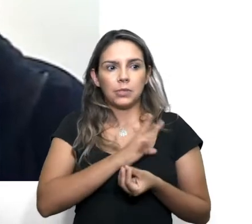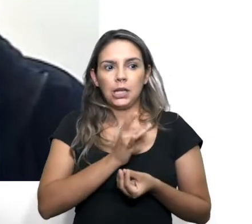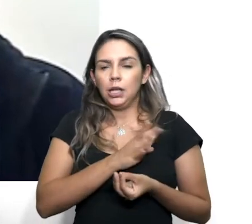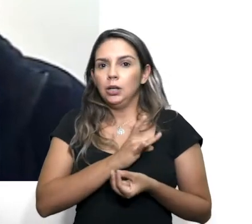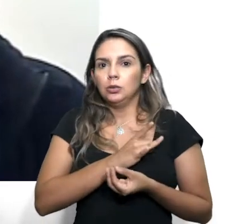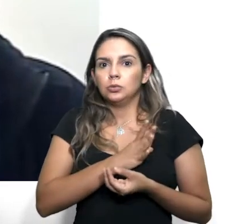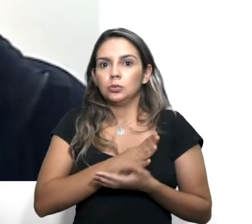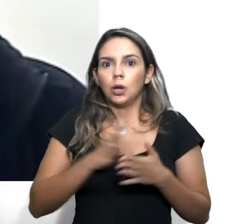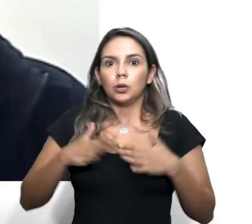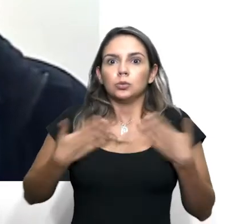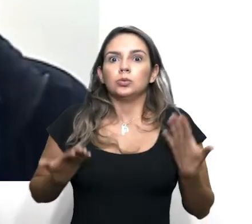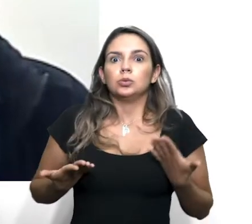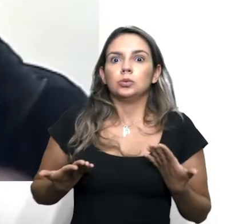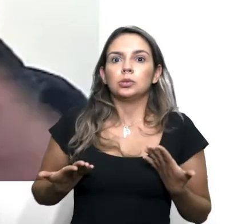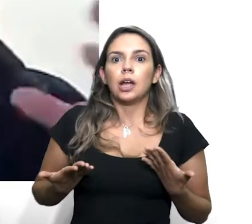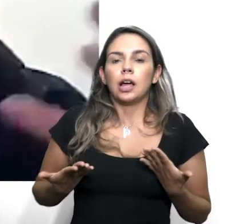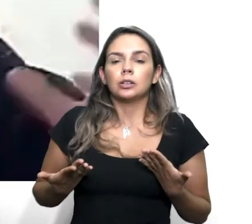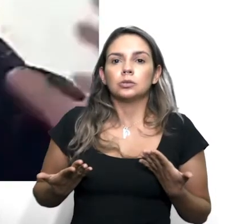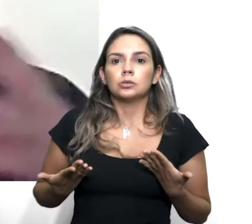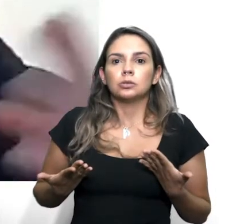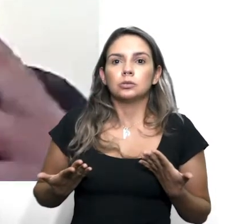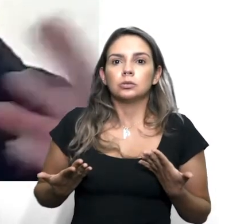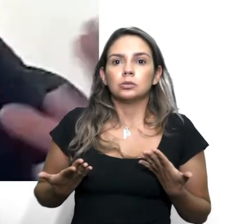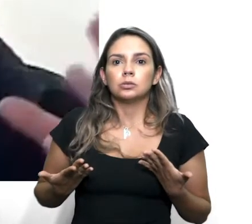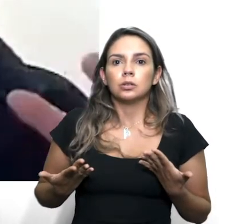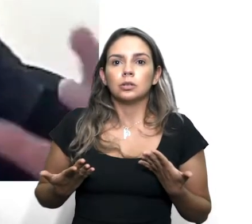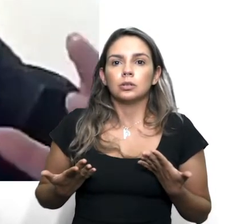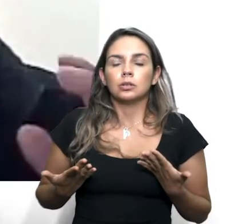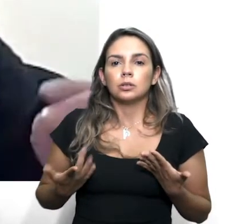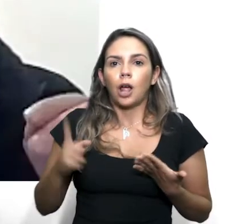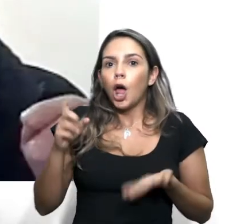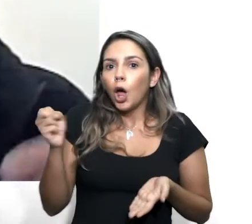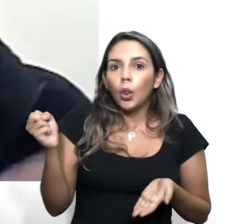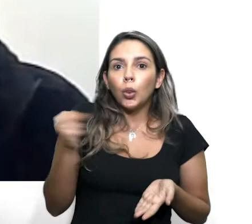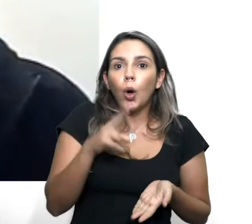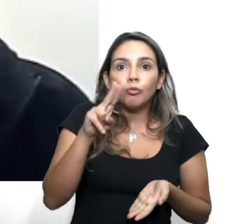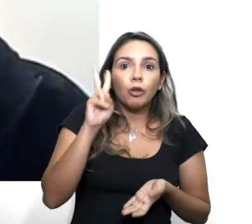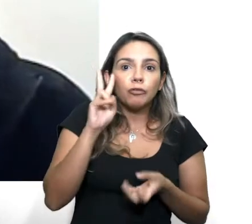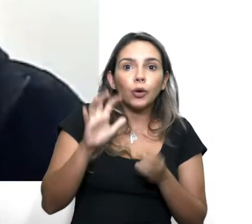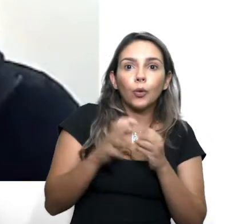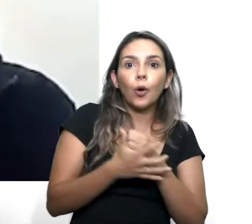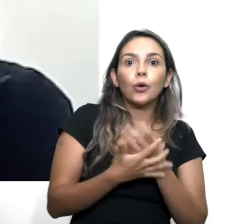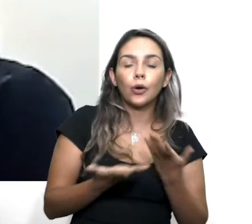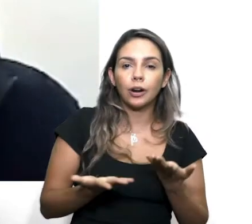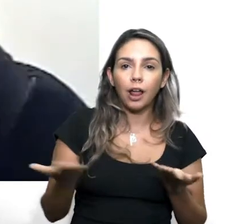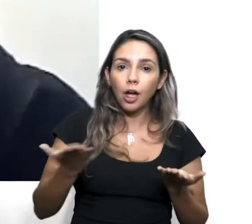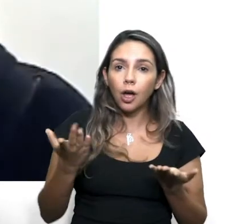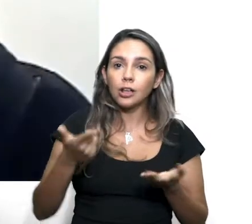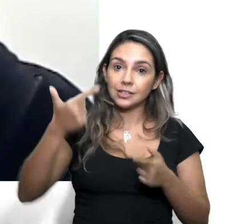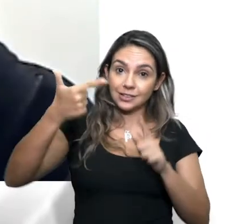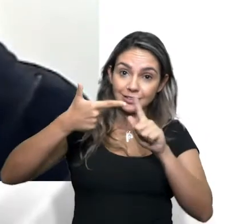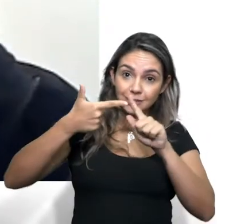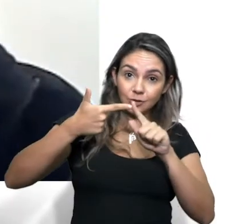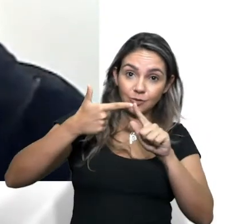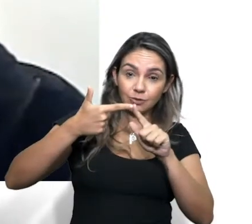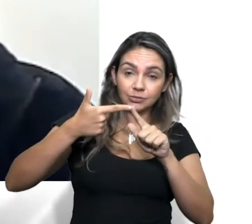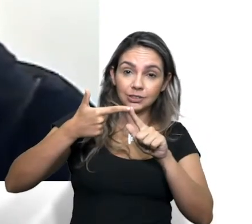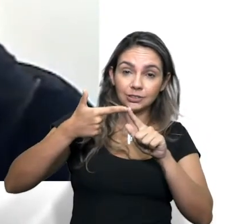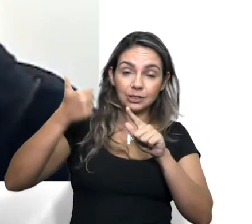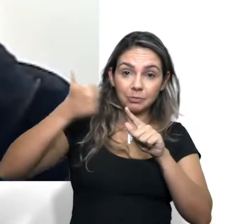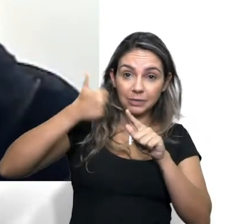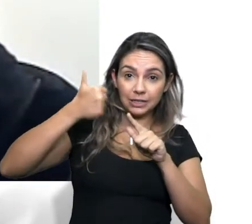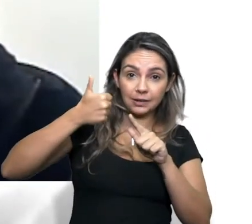porque era qualquer coisa que era absolutamente novo na nossa vida, não é? Agora é uma segunda vez. No